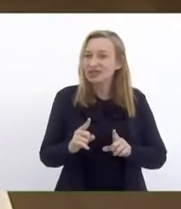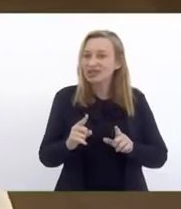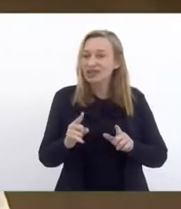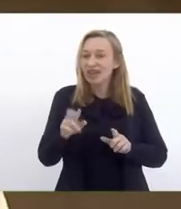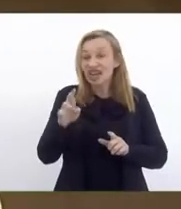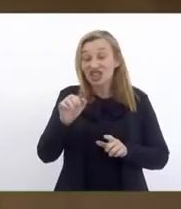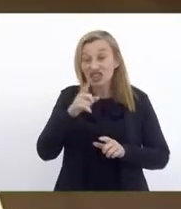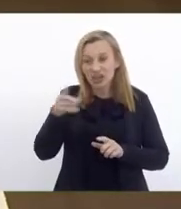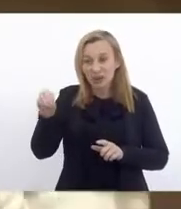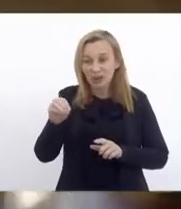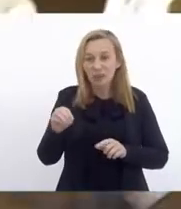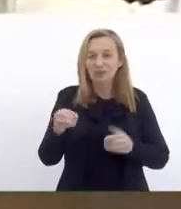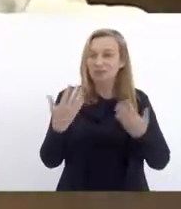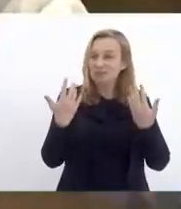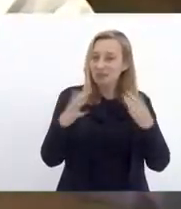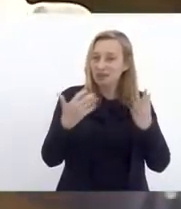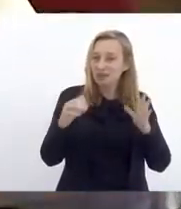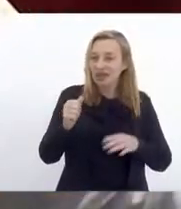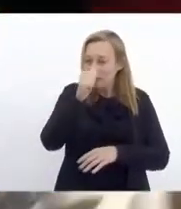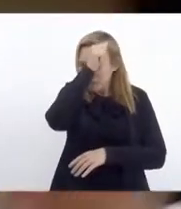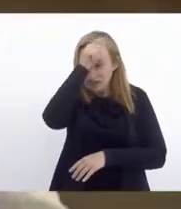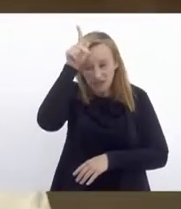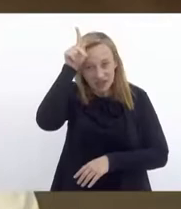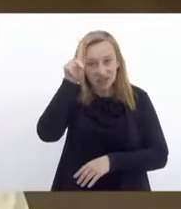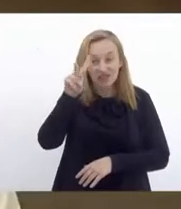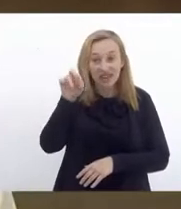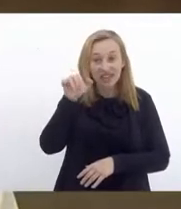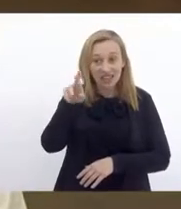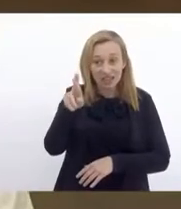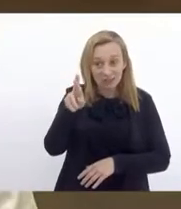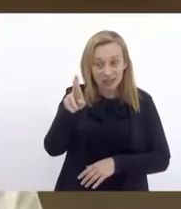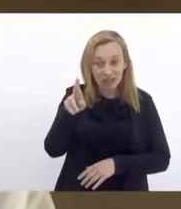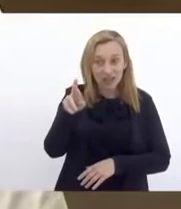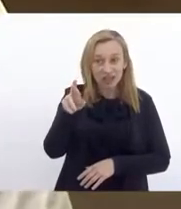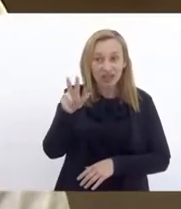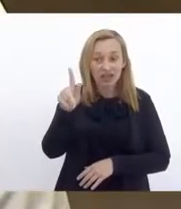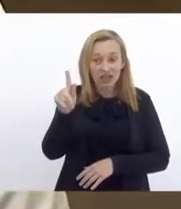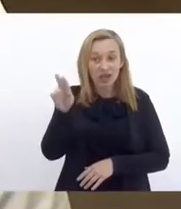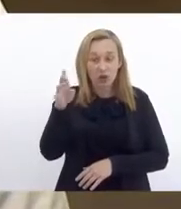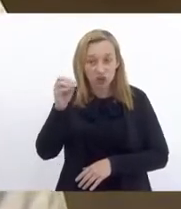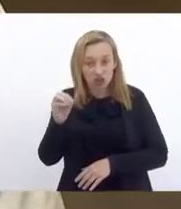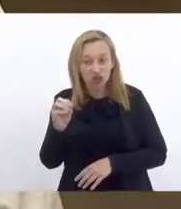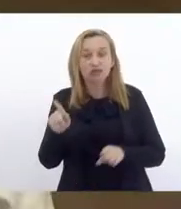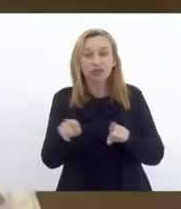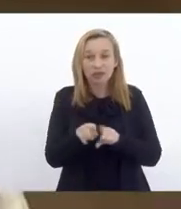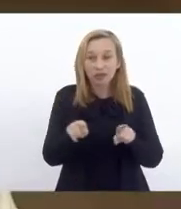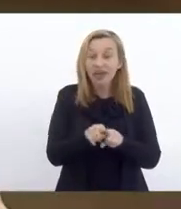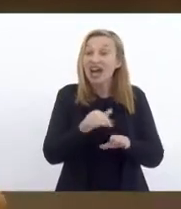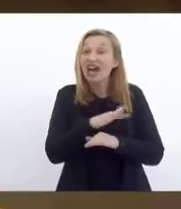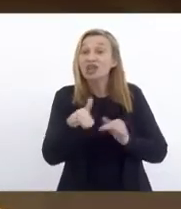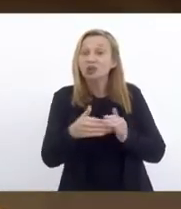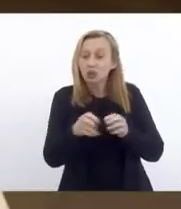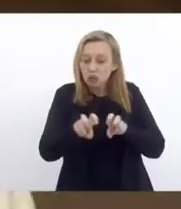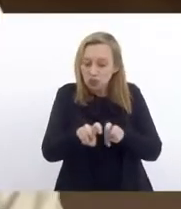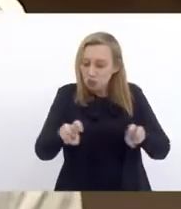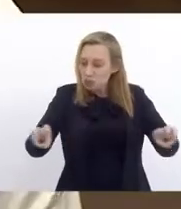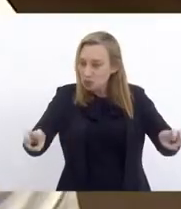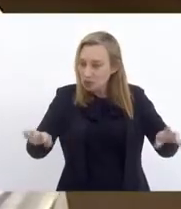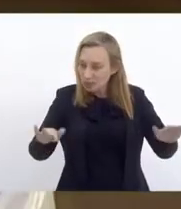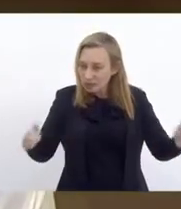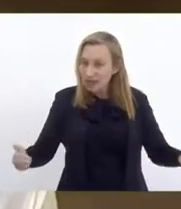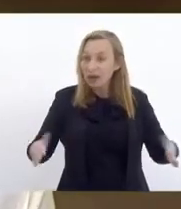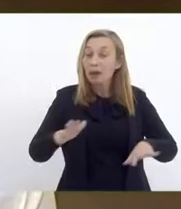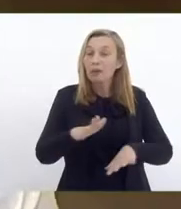prefeito Vladimir Garotinho e, cumprimentando o prefeito Vladimir, eu cumprimento a todos da mesa,